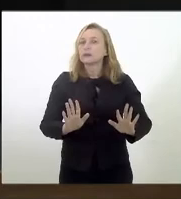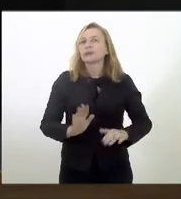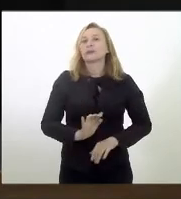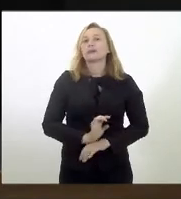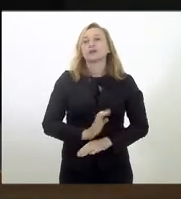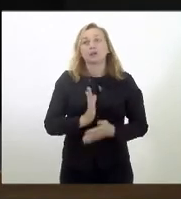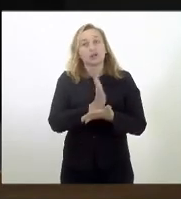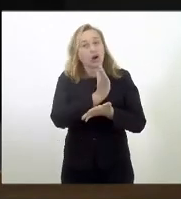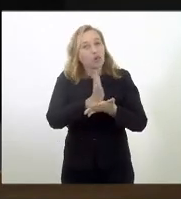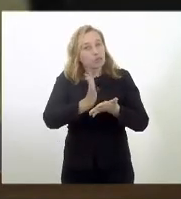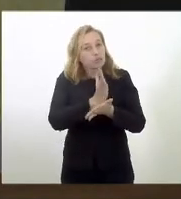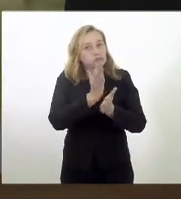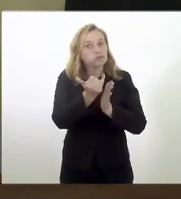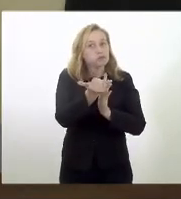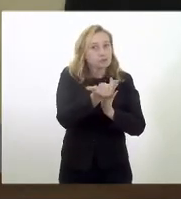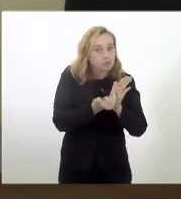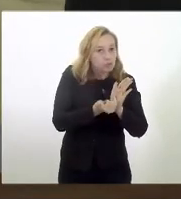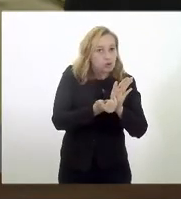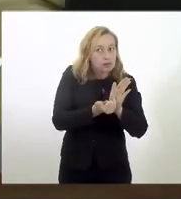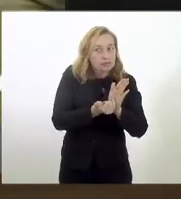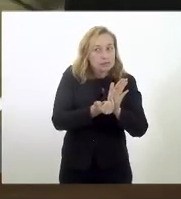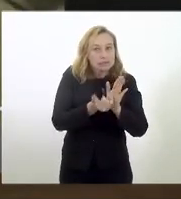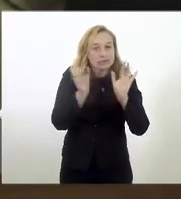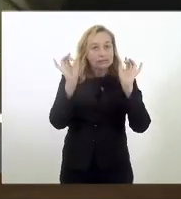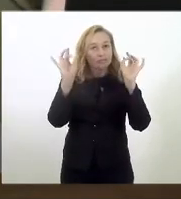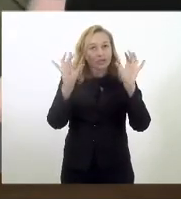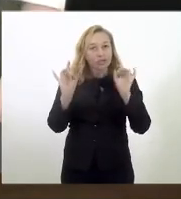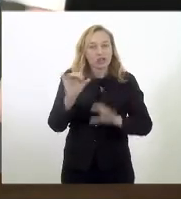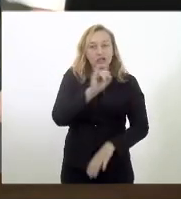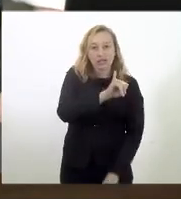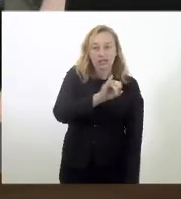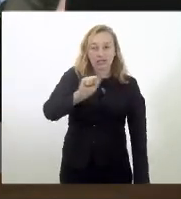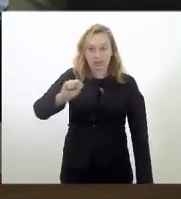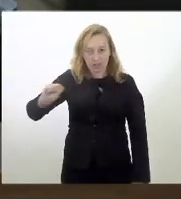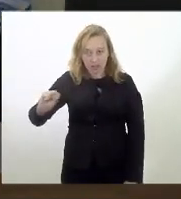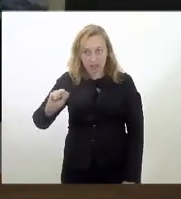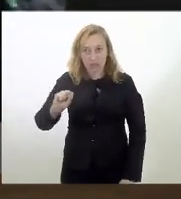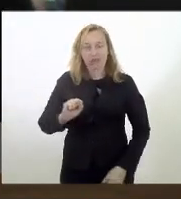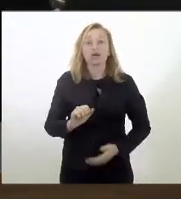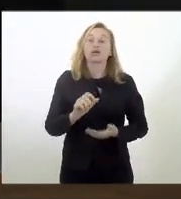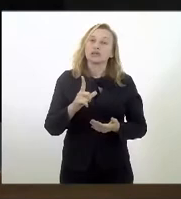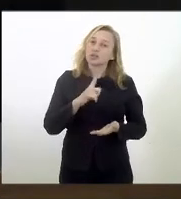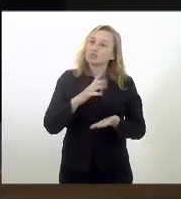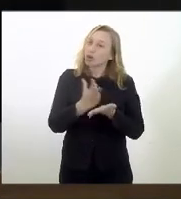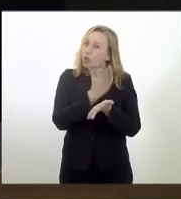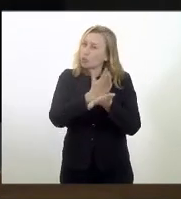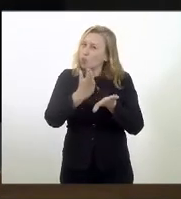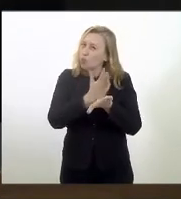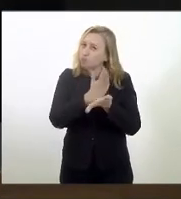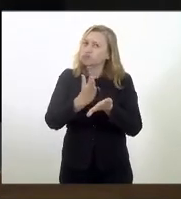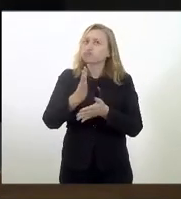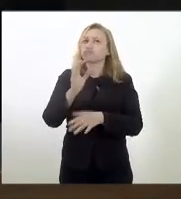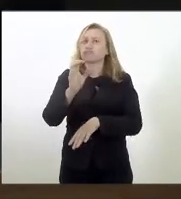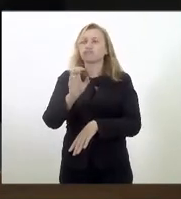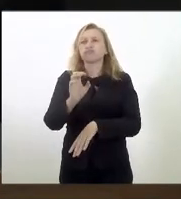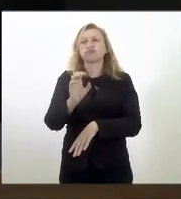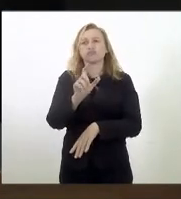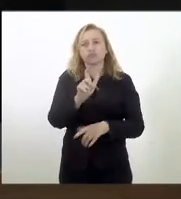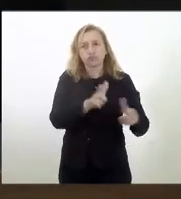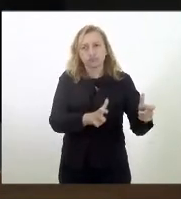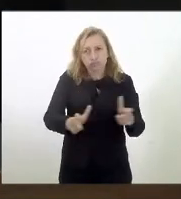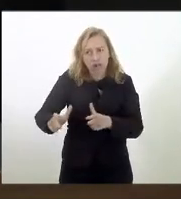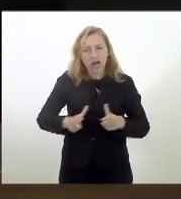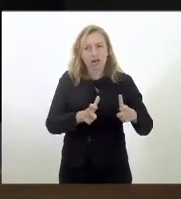a alguns impostos, em especial o ICMS. Temos aqui alguns estados no entorno fazendo uma